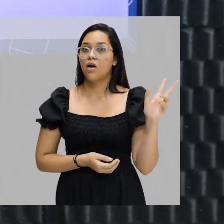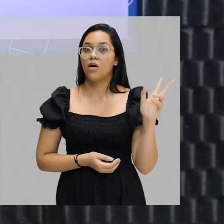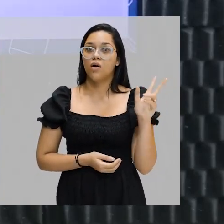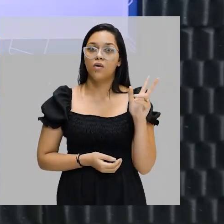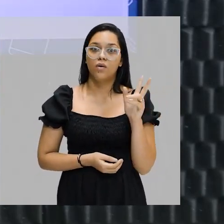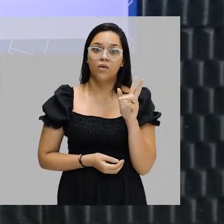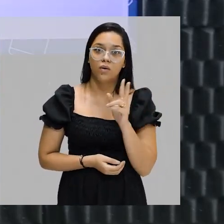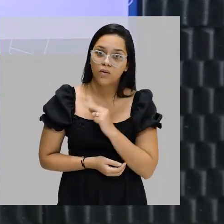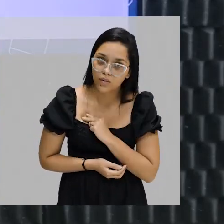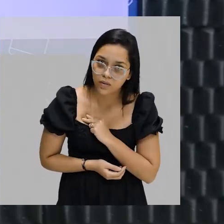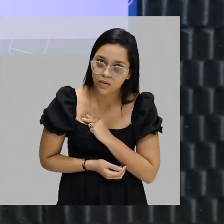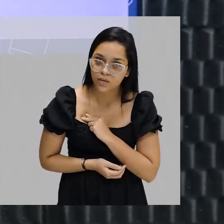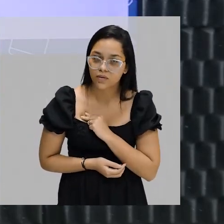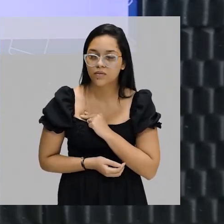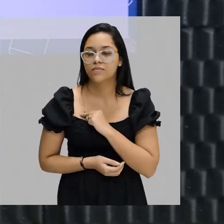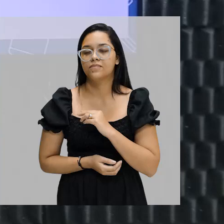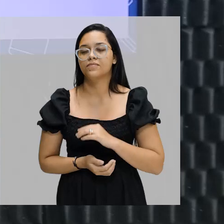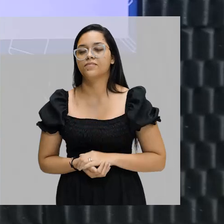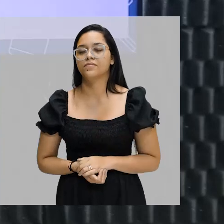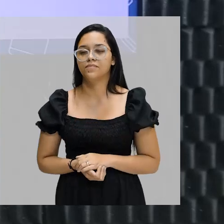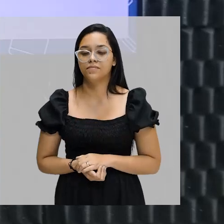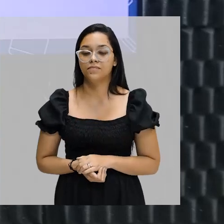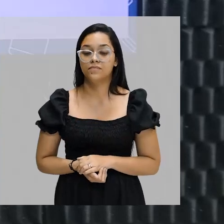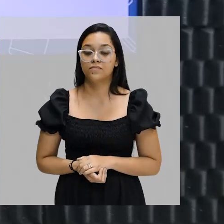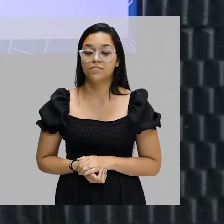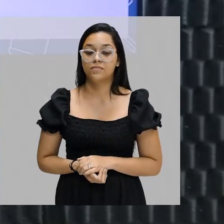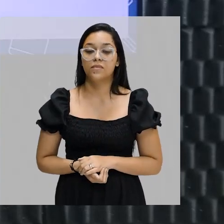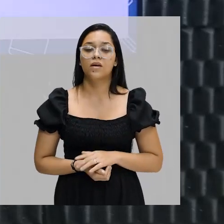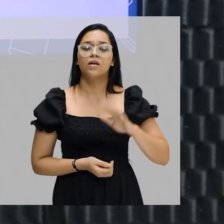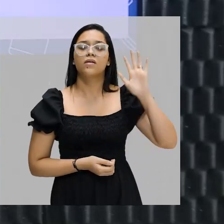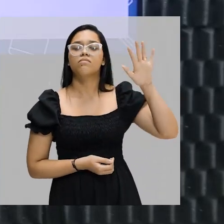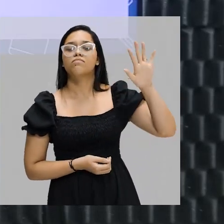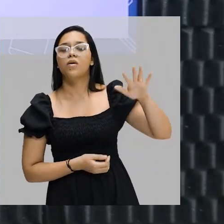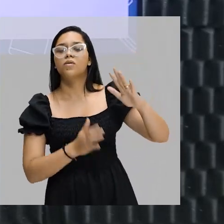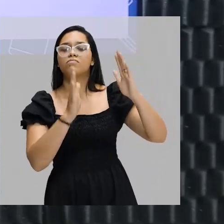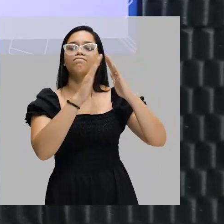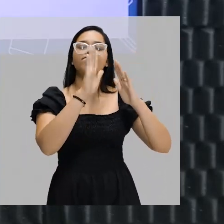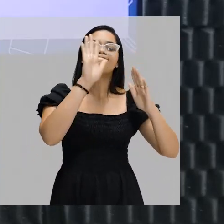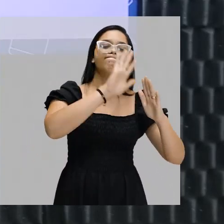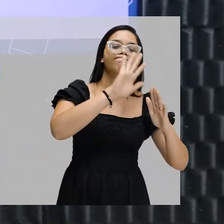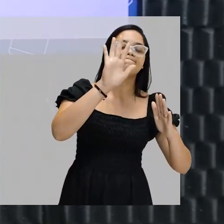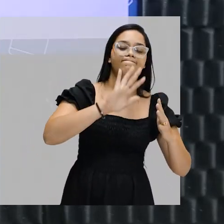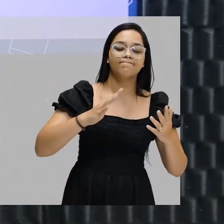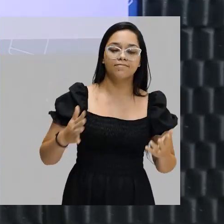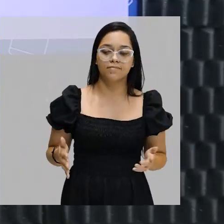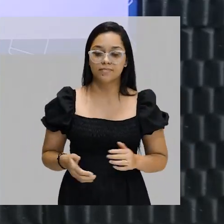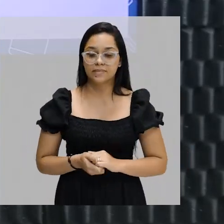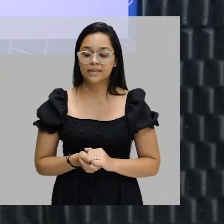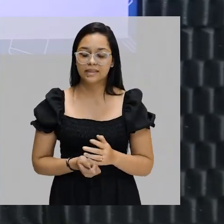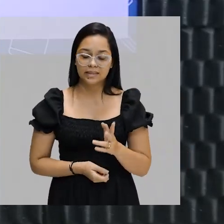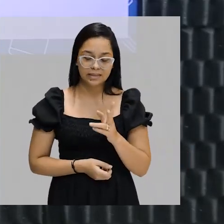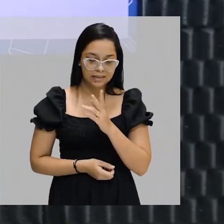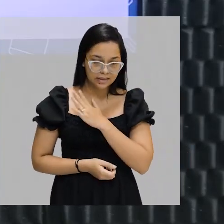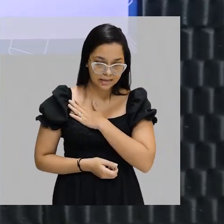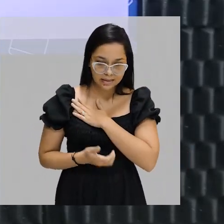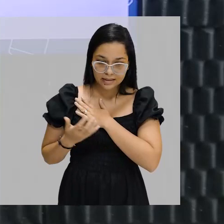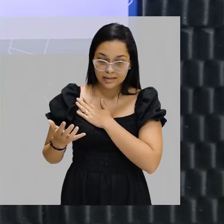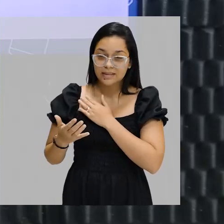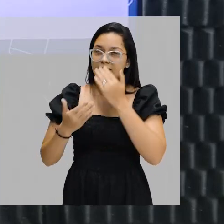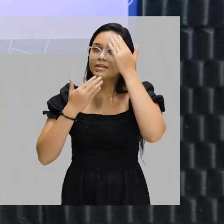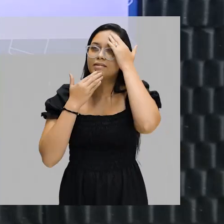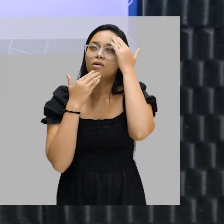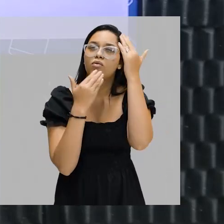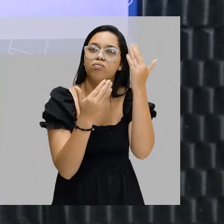Deus é possível uma coisa dessa Ô de casa é muita injeção ai de mim